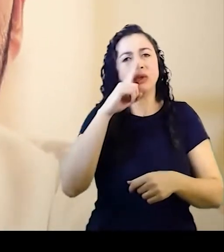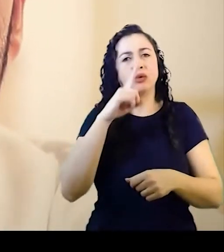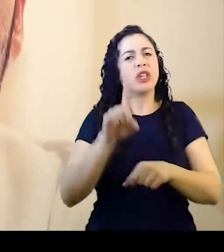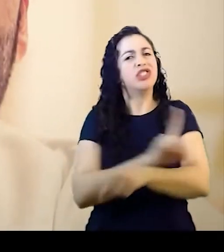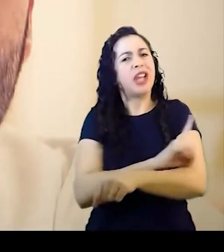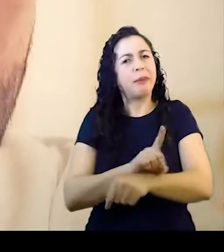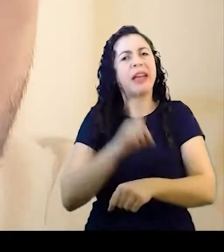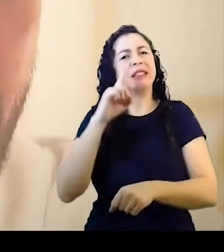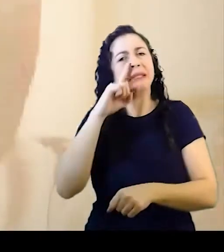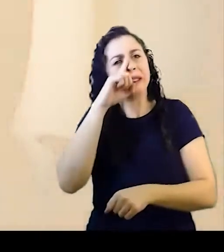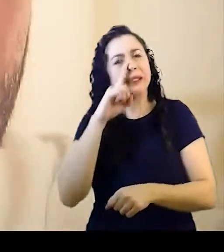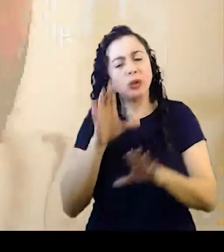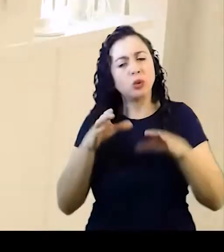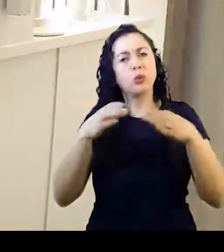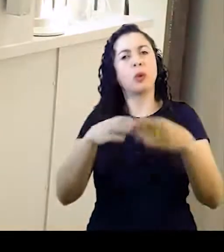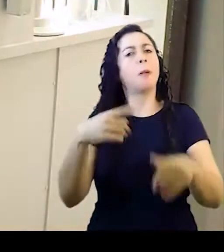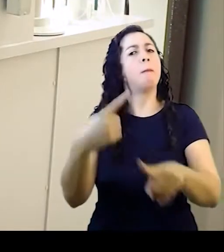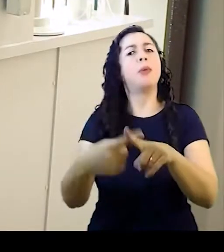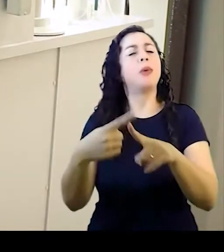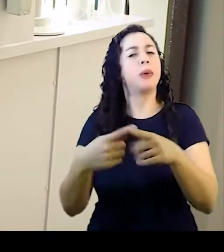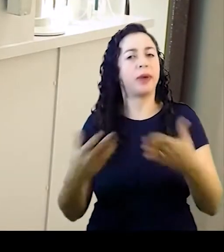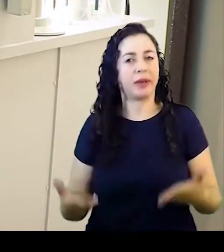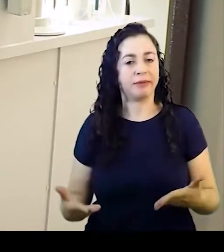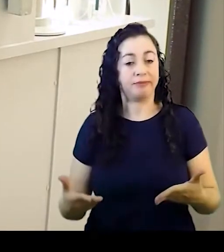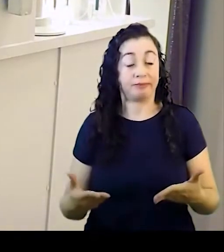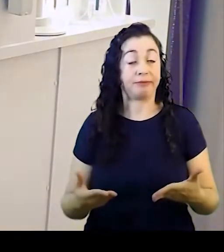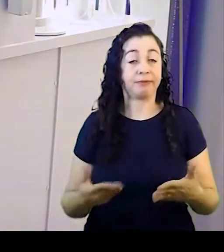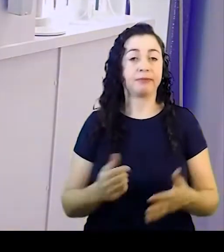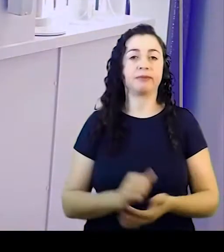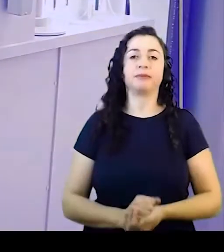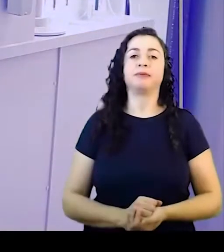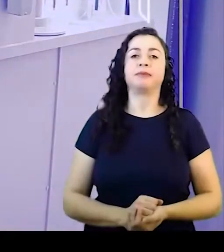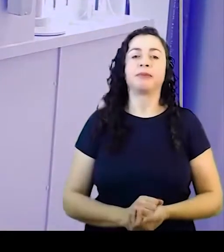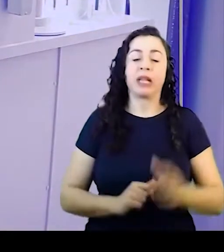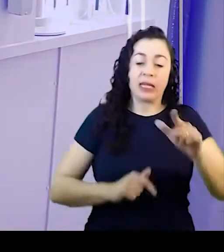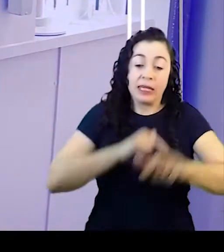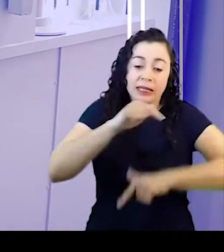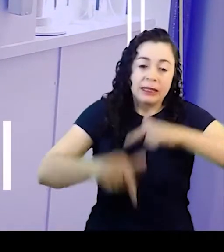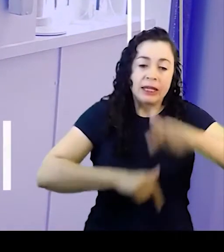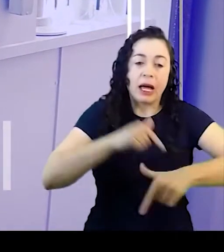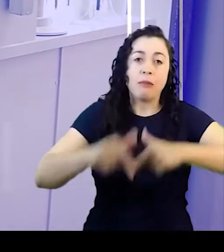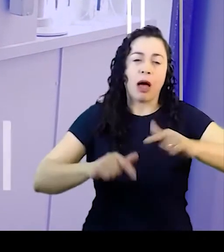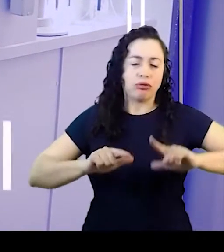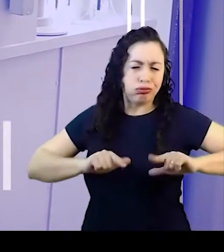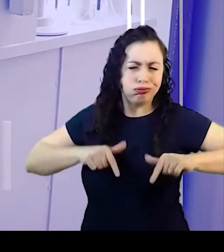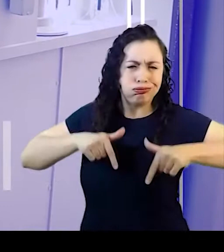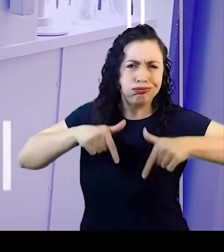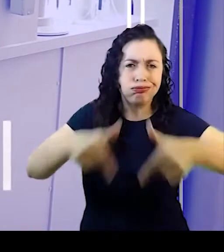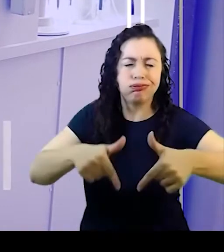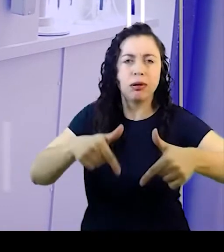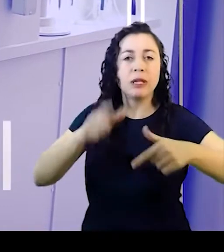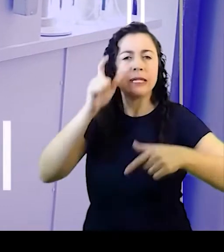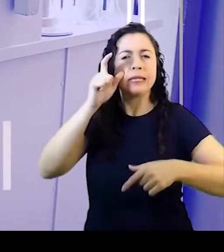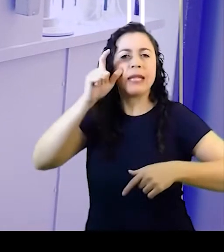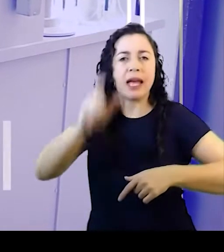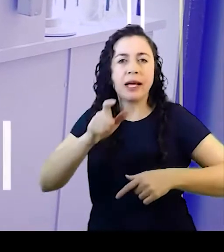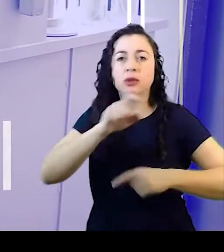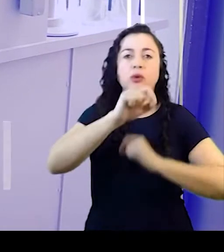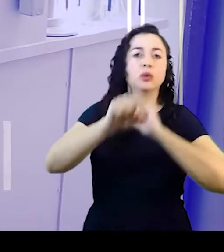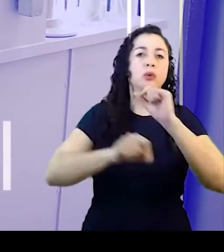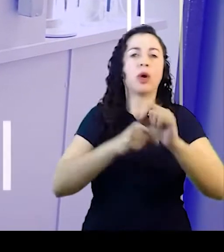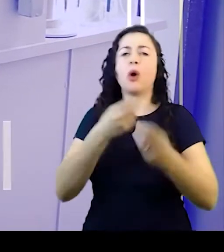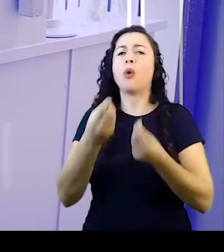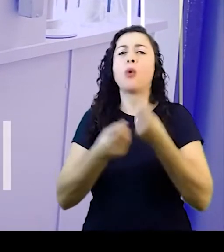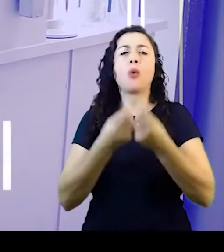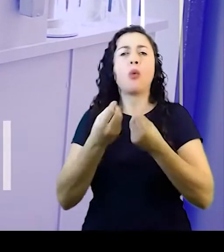de Covid em alguns grupos de pacientes. Dentro dessa força-tarefa, o que a gente tem interesse é entender como que a microbiota